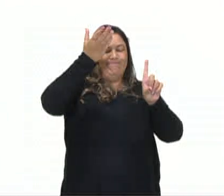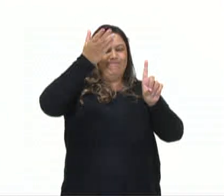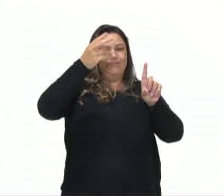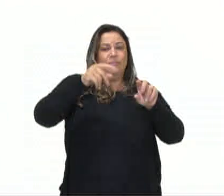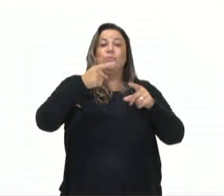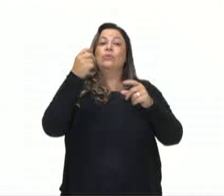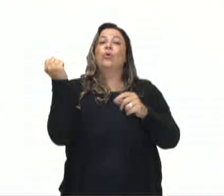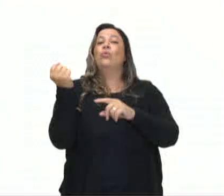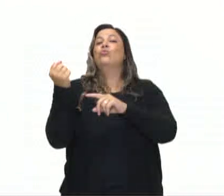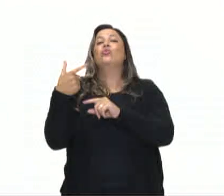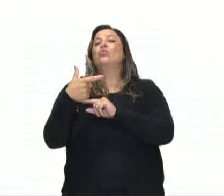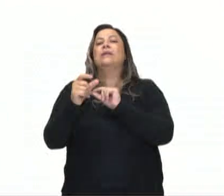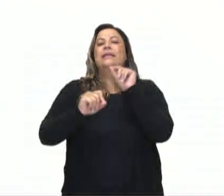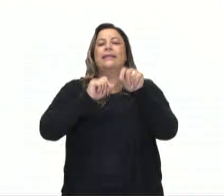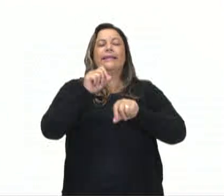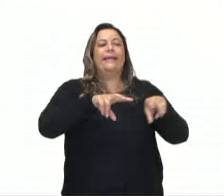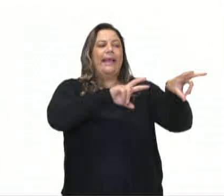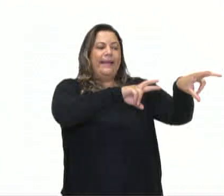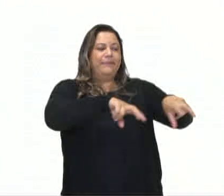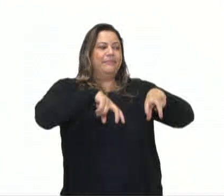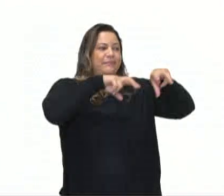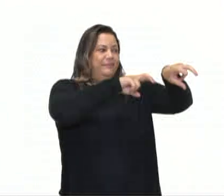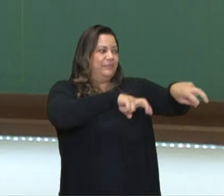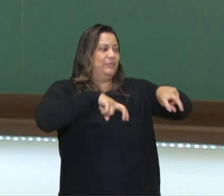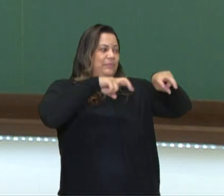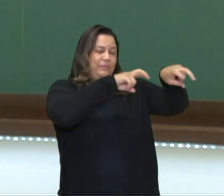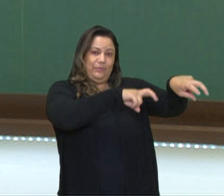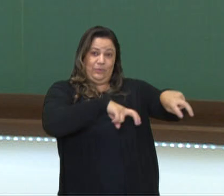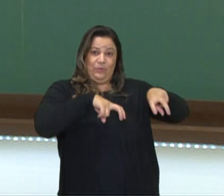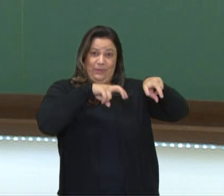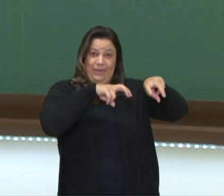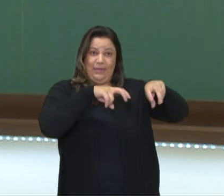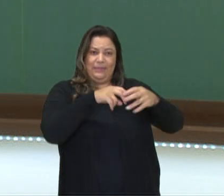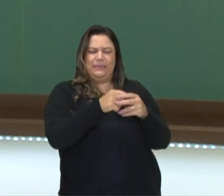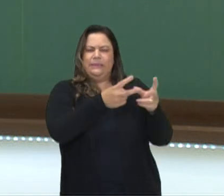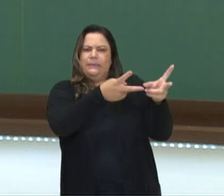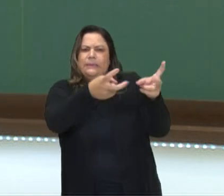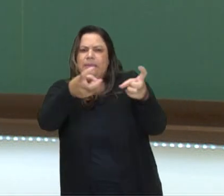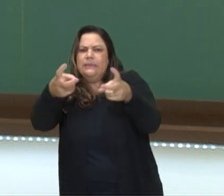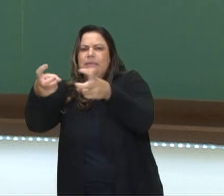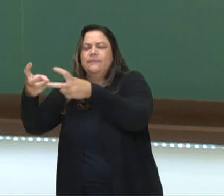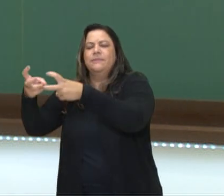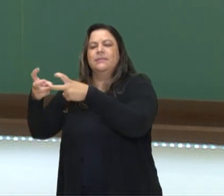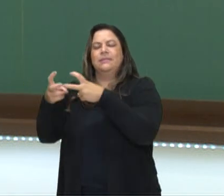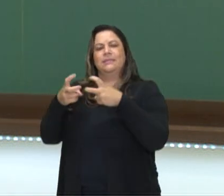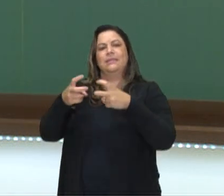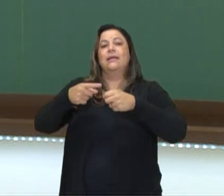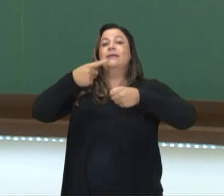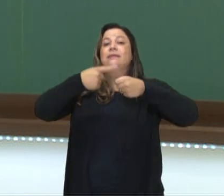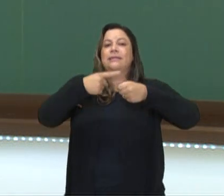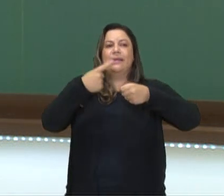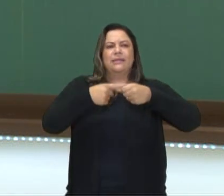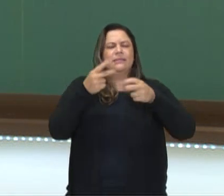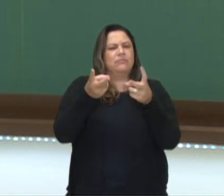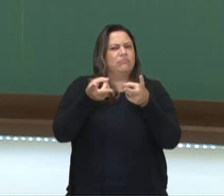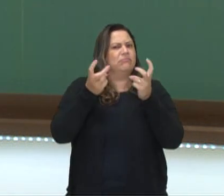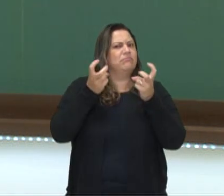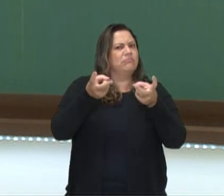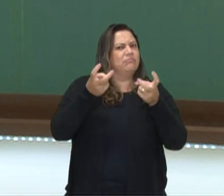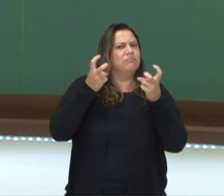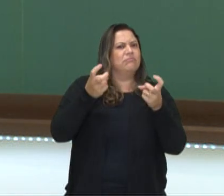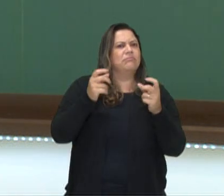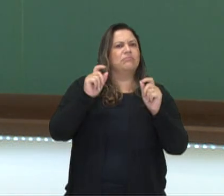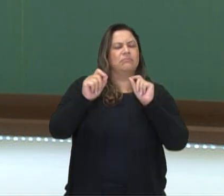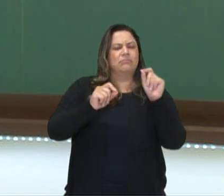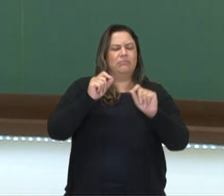rurais próximas. E observa esta imagem aqui, ó. Nas áreas urbanas, o que nós vamos perceber? Uma